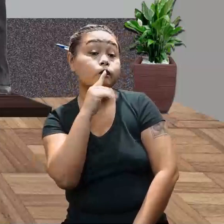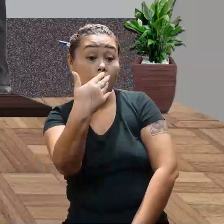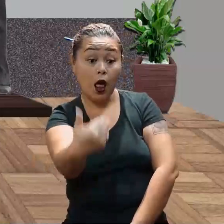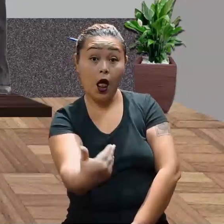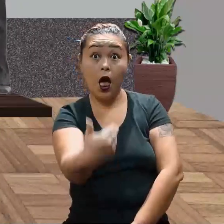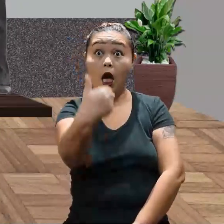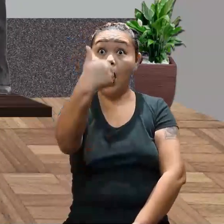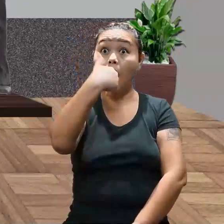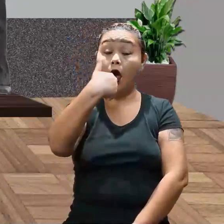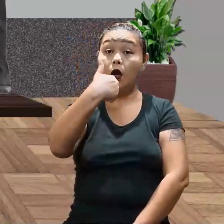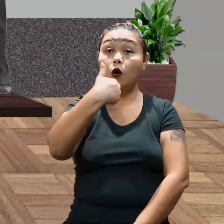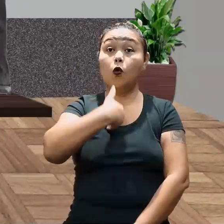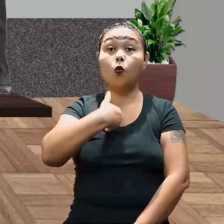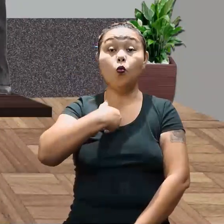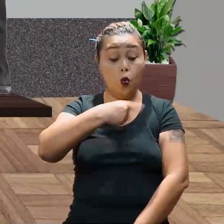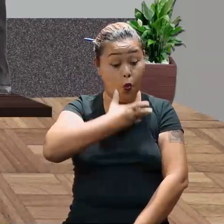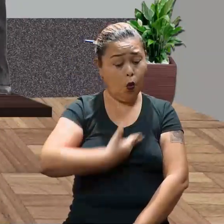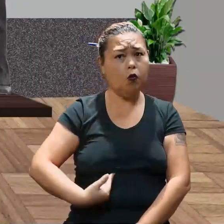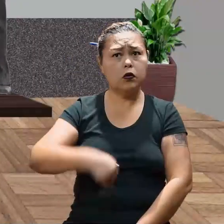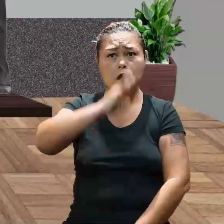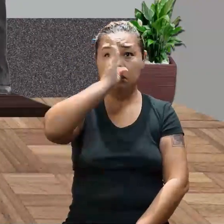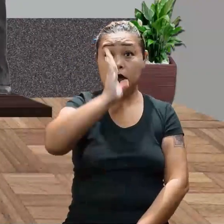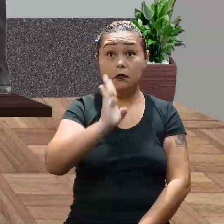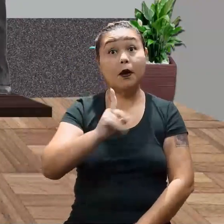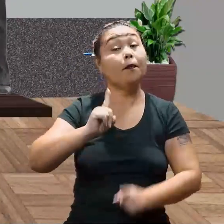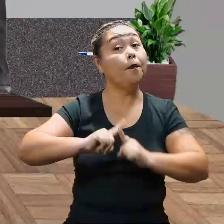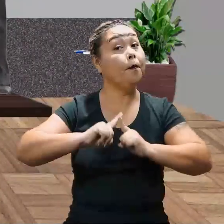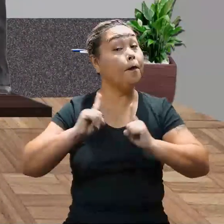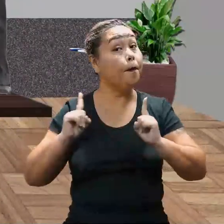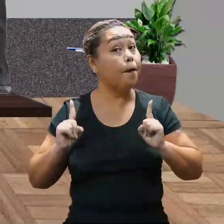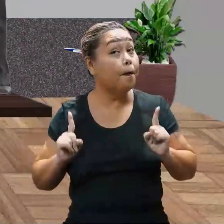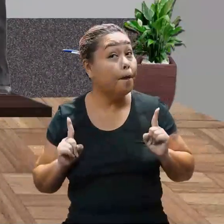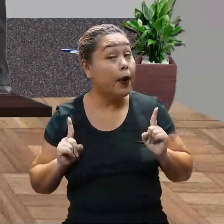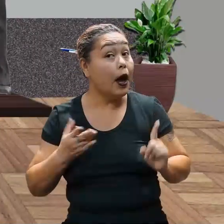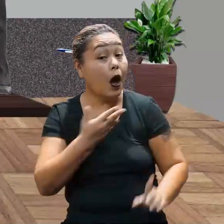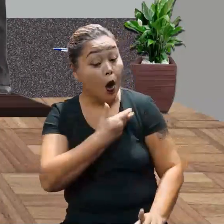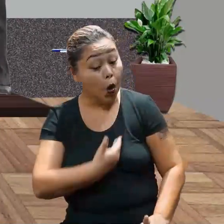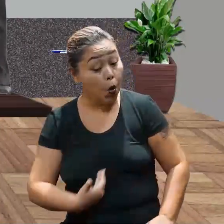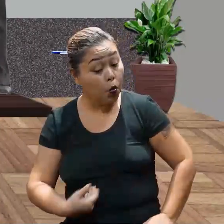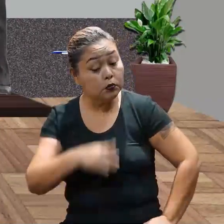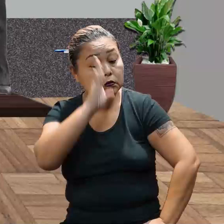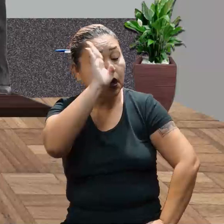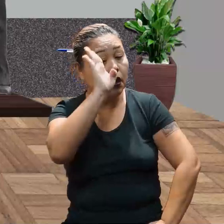vieram e pressionaram o governo brasileiro, mas o governo brasileiro também não foi besta